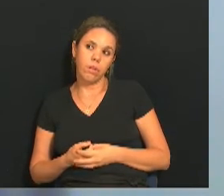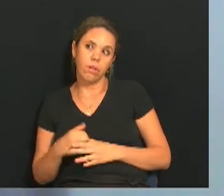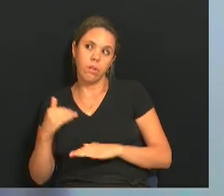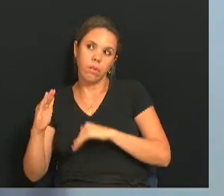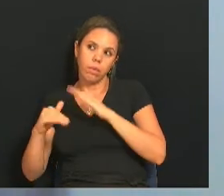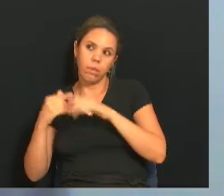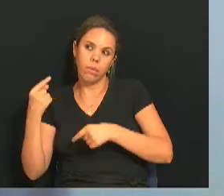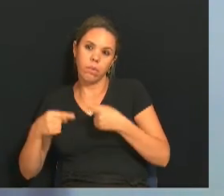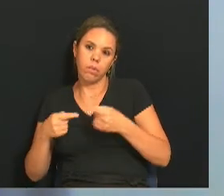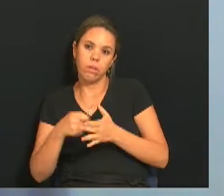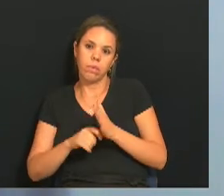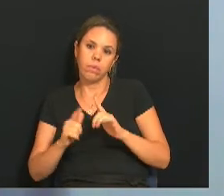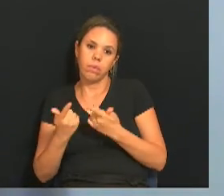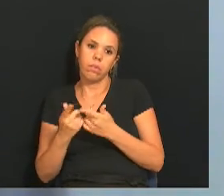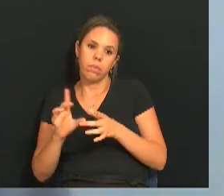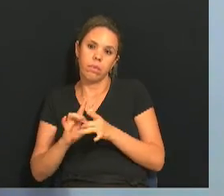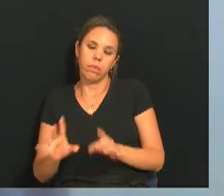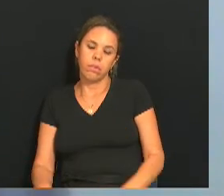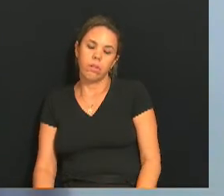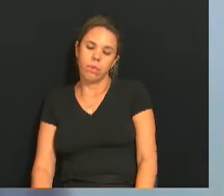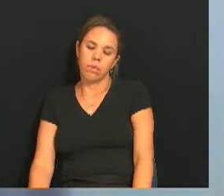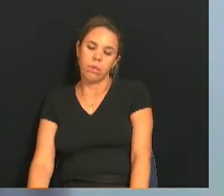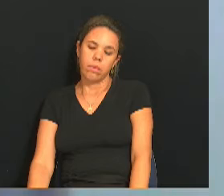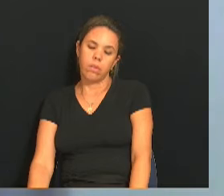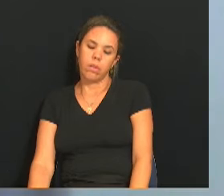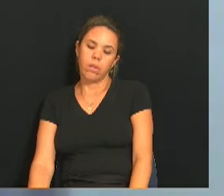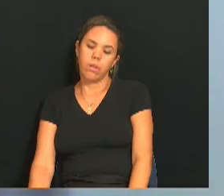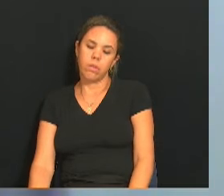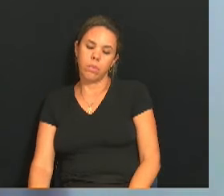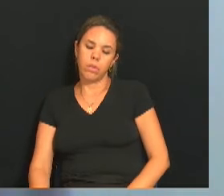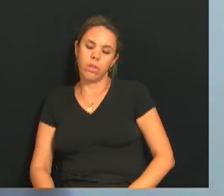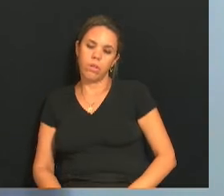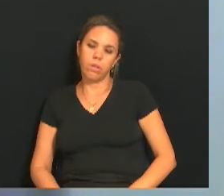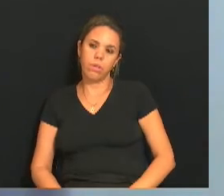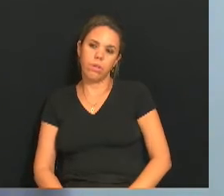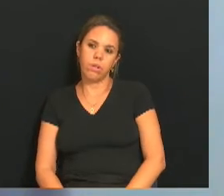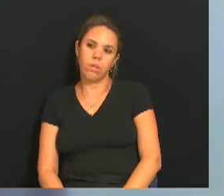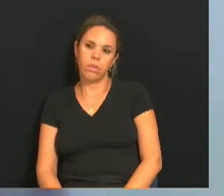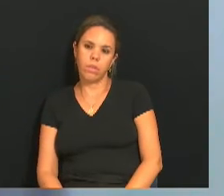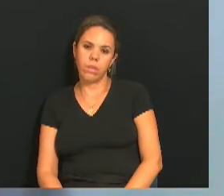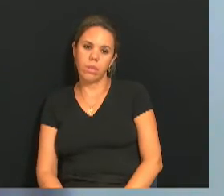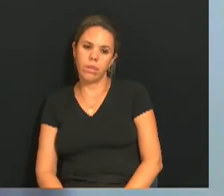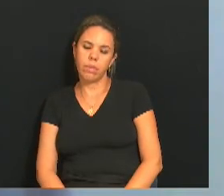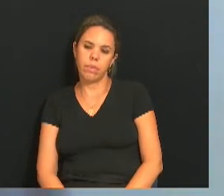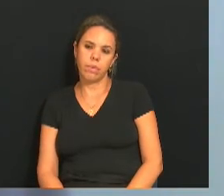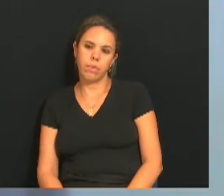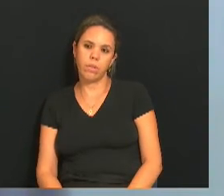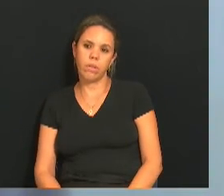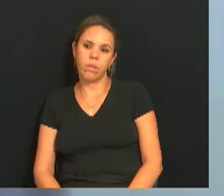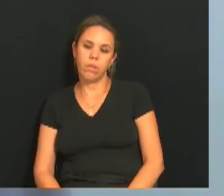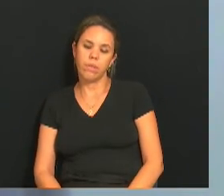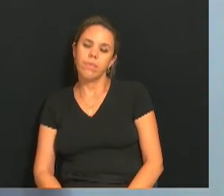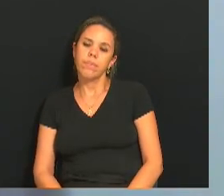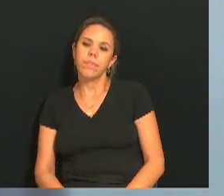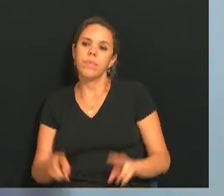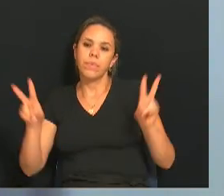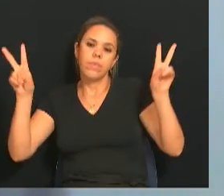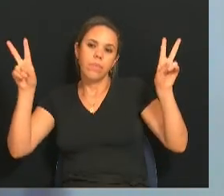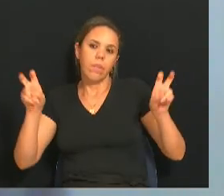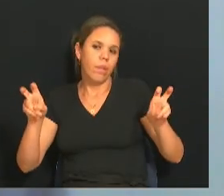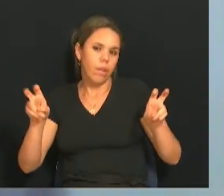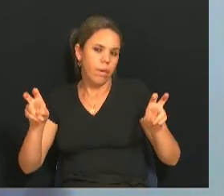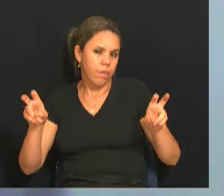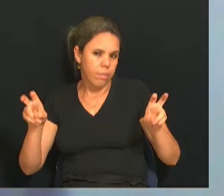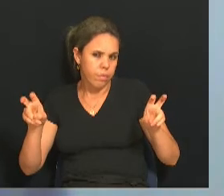política de gestão democrática de maneira efetiva. Então, trazendo para um corpo de lei as CPAs, por exemplo, e